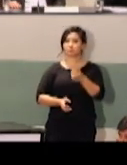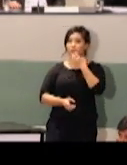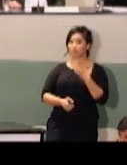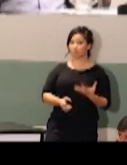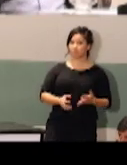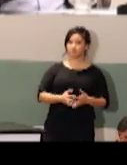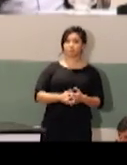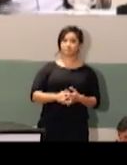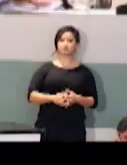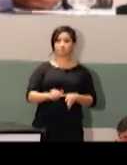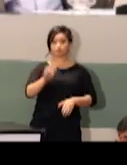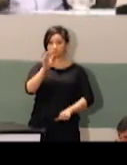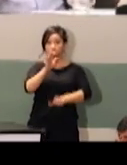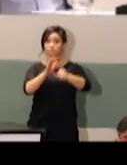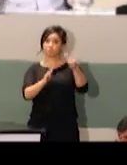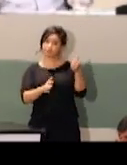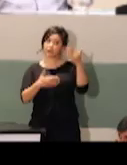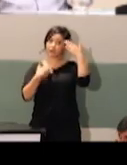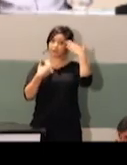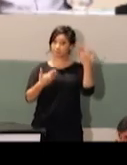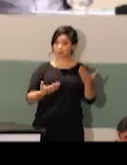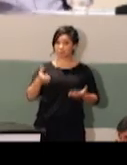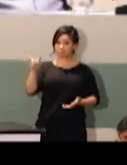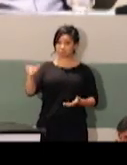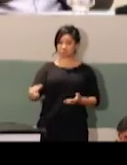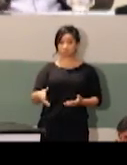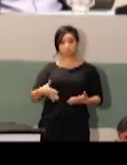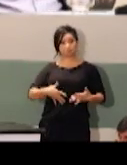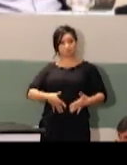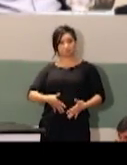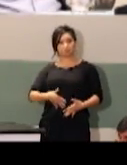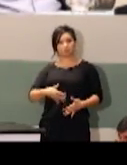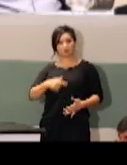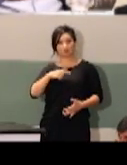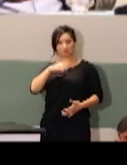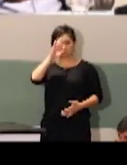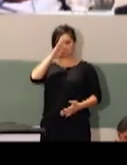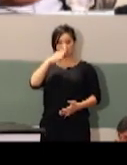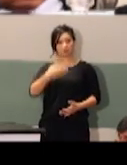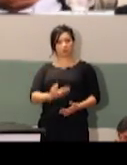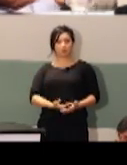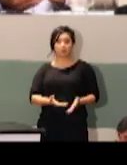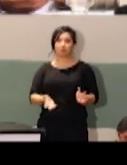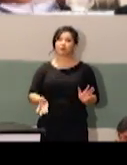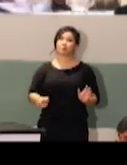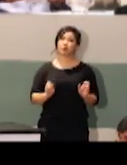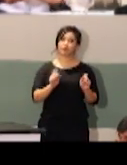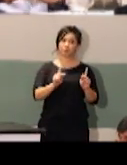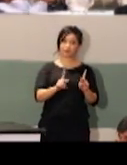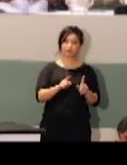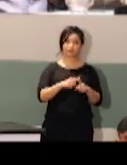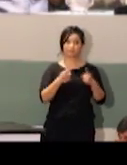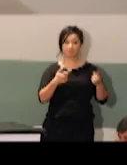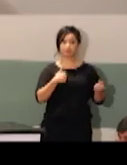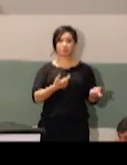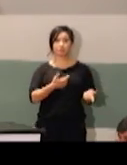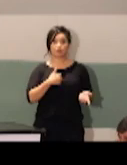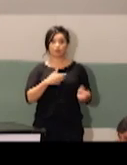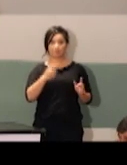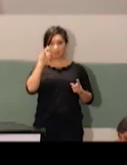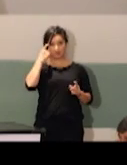Toninho, eu agradeço a sua elegância de sempre e dizer que penso diferente de você. Eu sou a favor da maninha, ficha